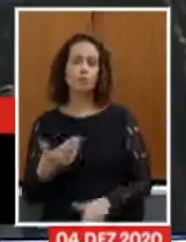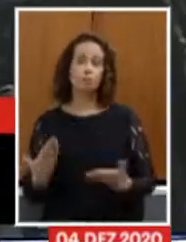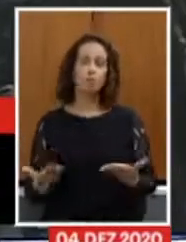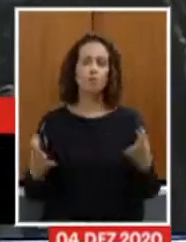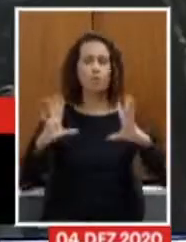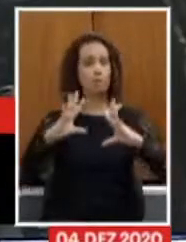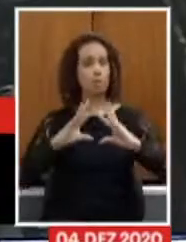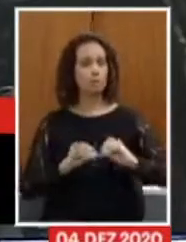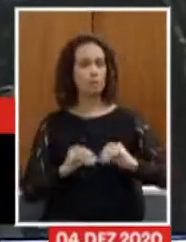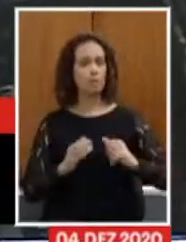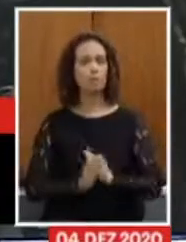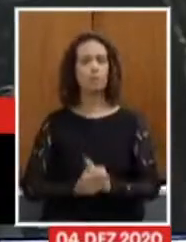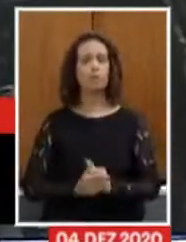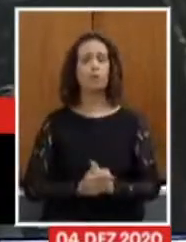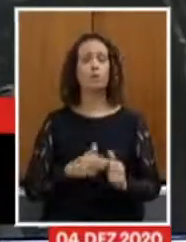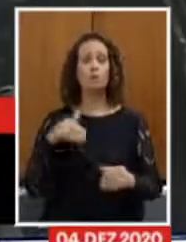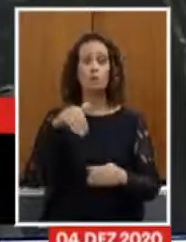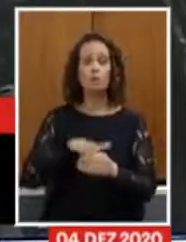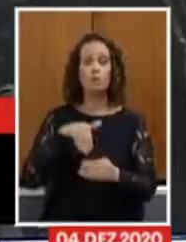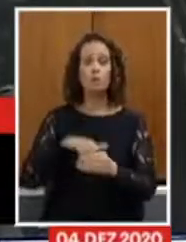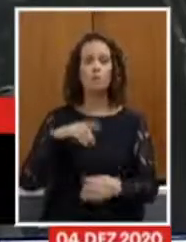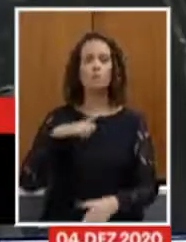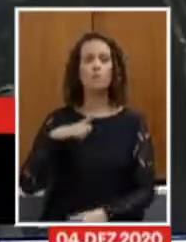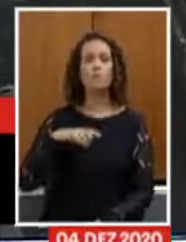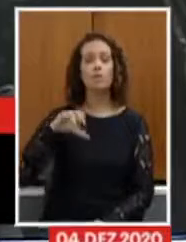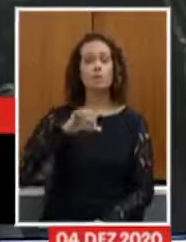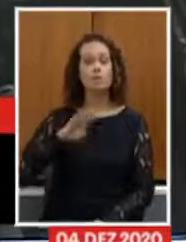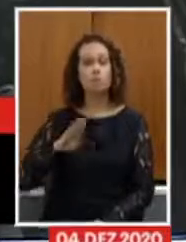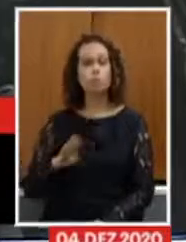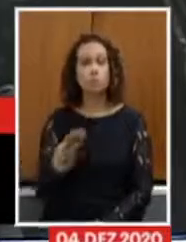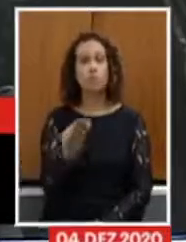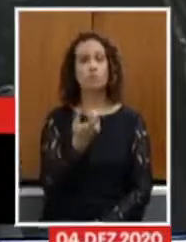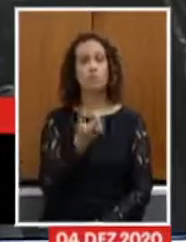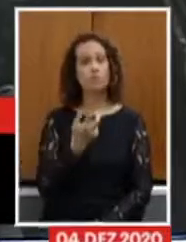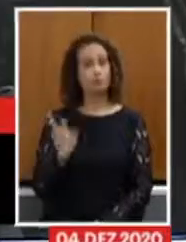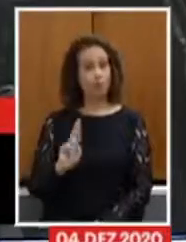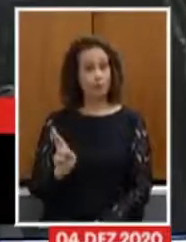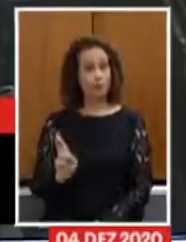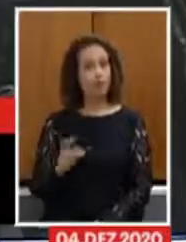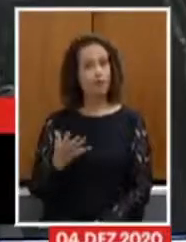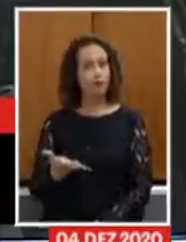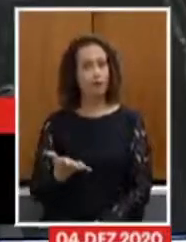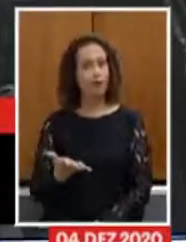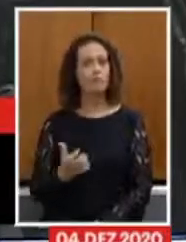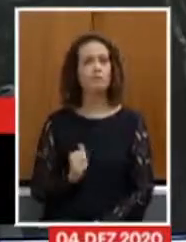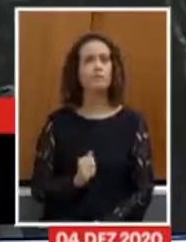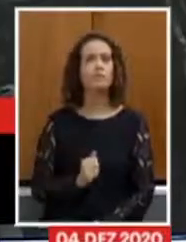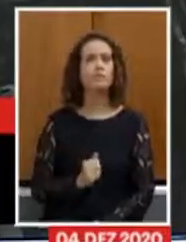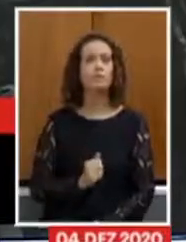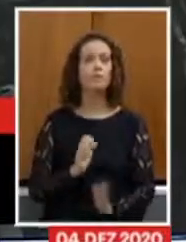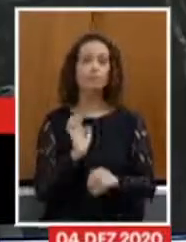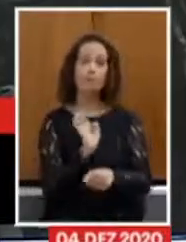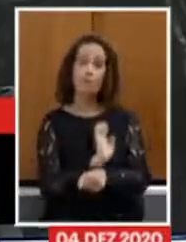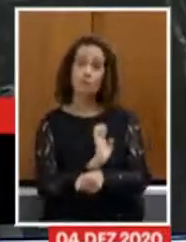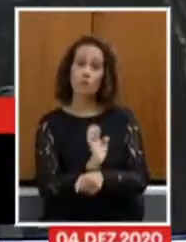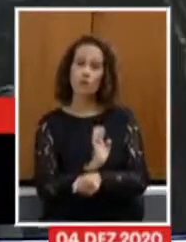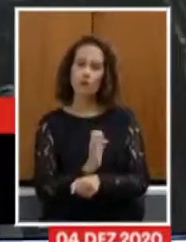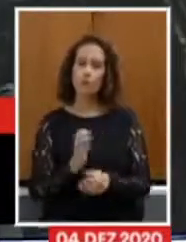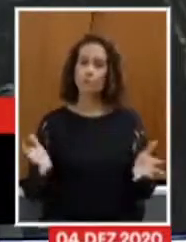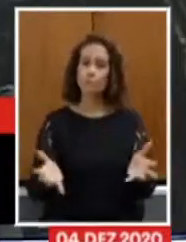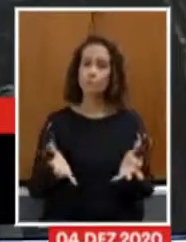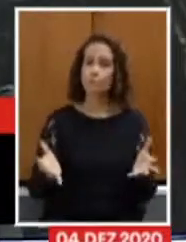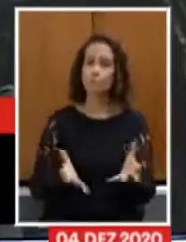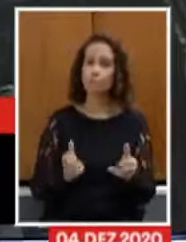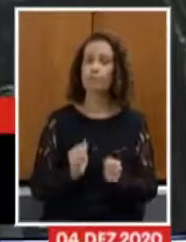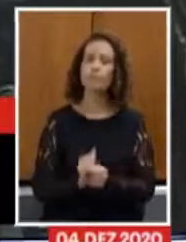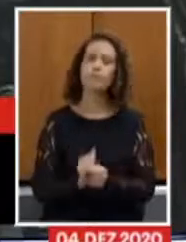orçamento que nós votamos tem cerca de 9 bilhões de reais de isenção que o Estado estará promovendo em relação à